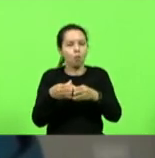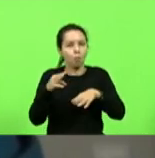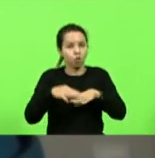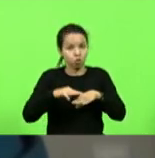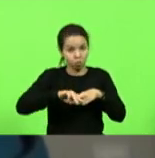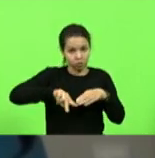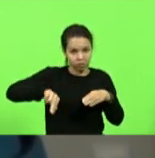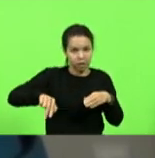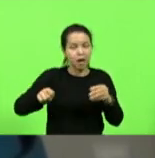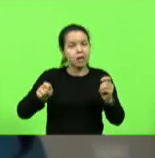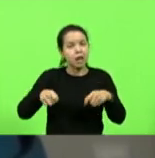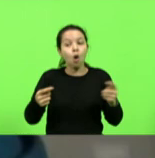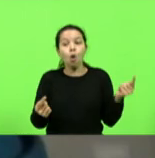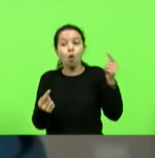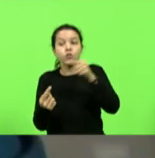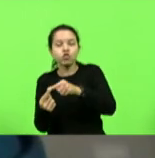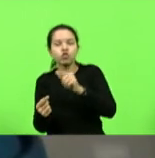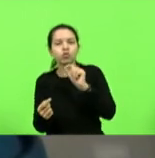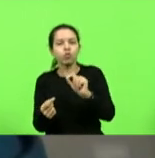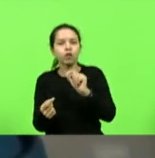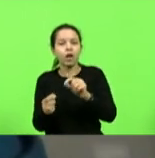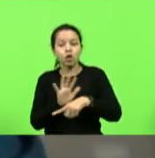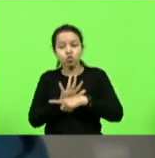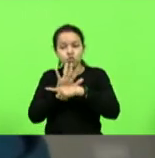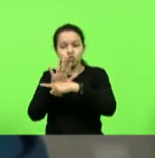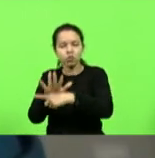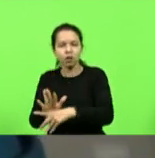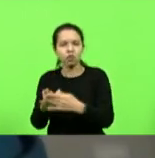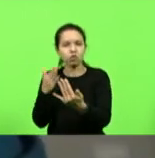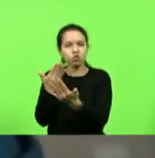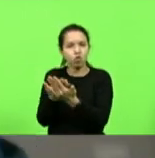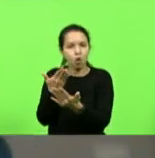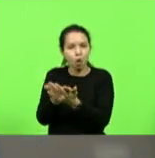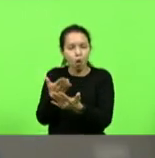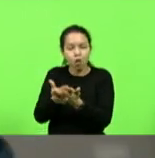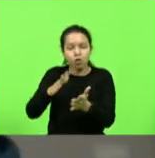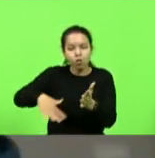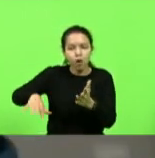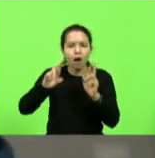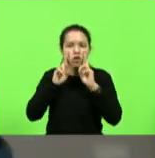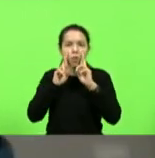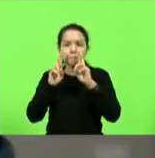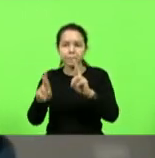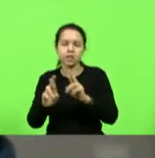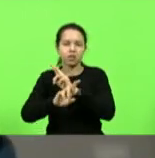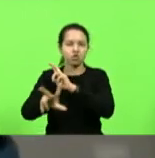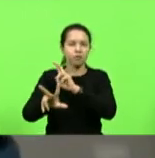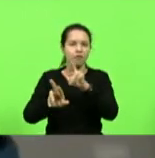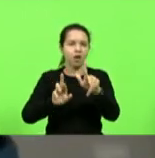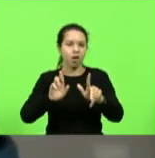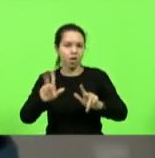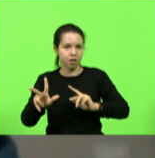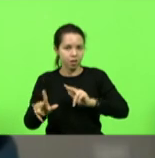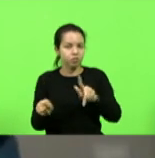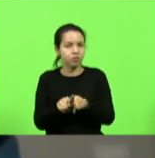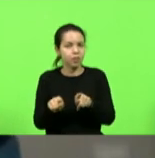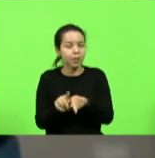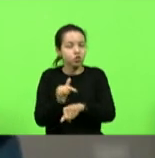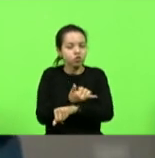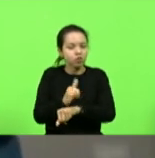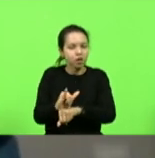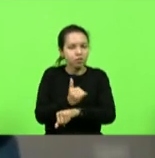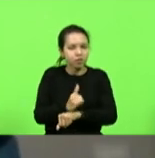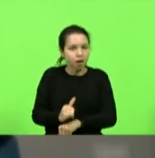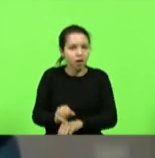objetivo auxiliar na construção da escola como um espaço que respeita as diferenças, se busca estratégias de ensino e aprendizagem de